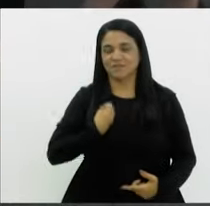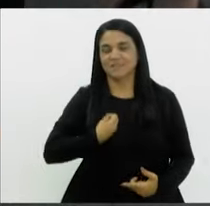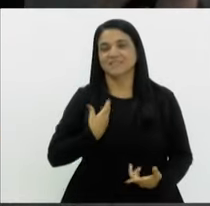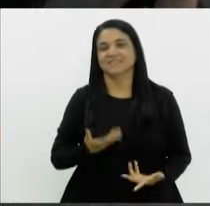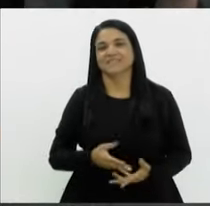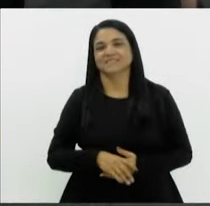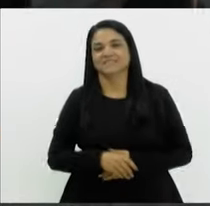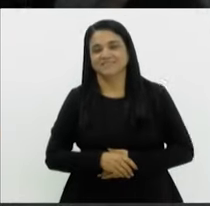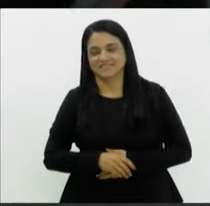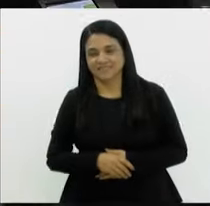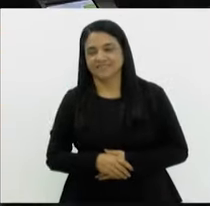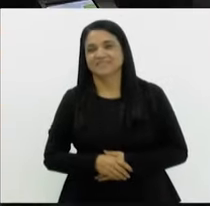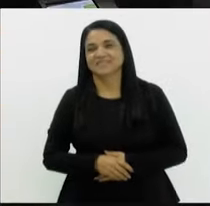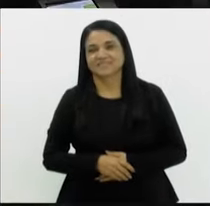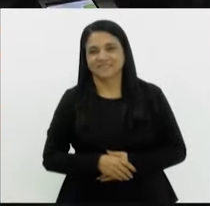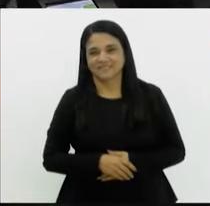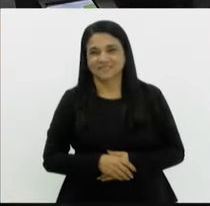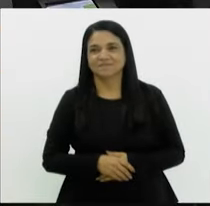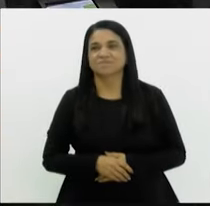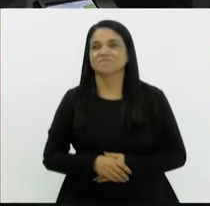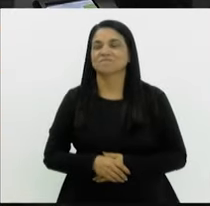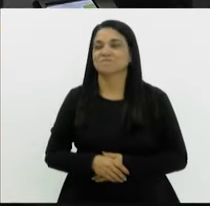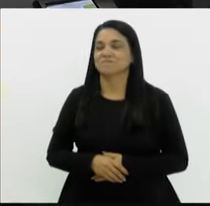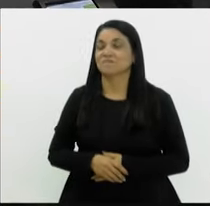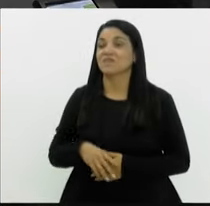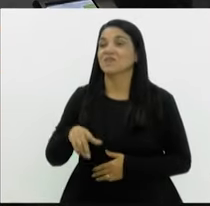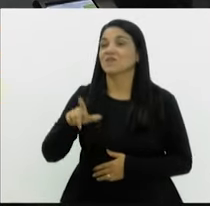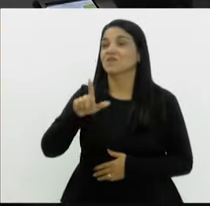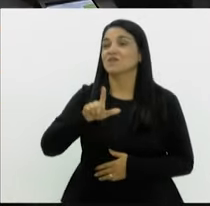melhor. Perfeito. Lucinha.